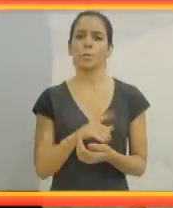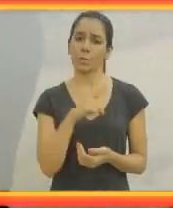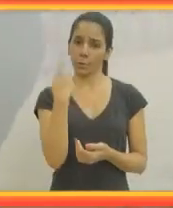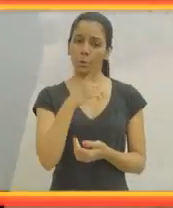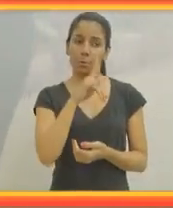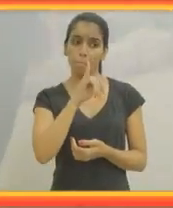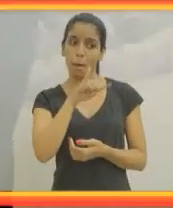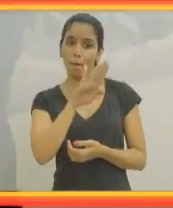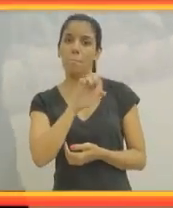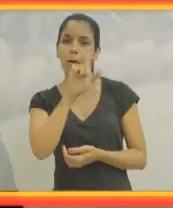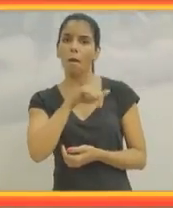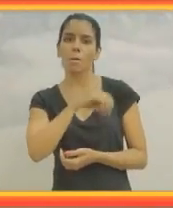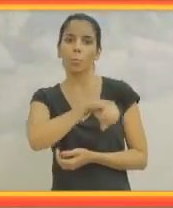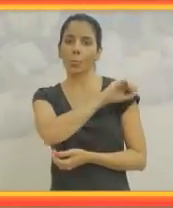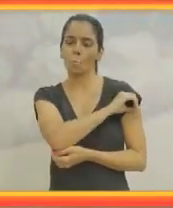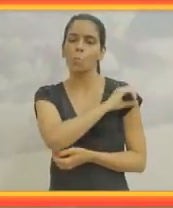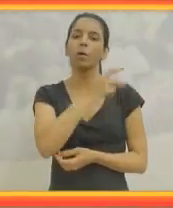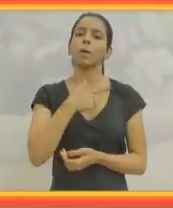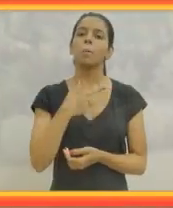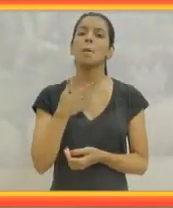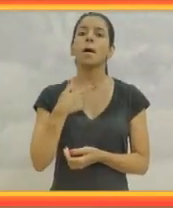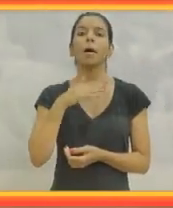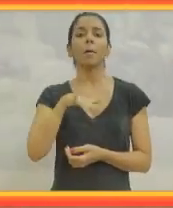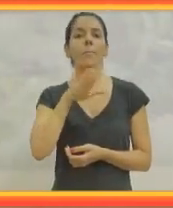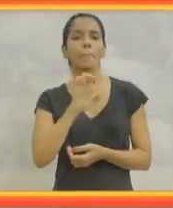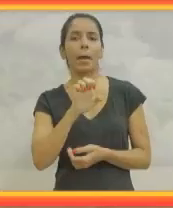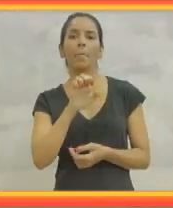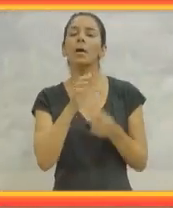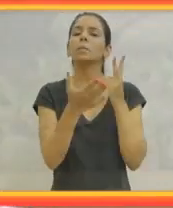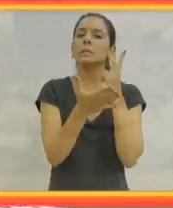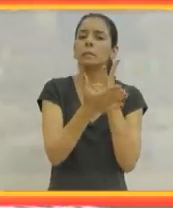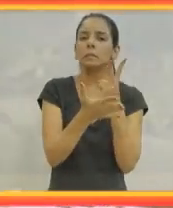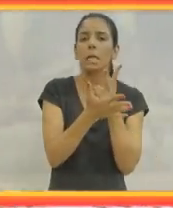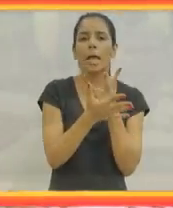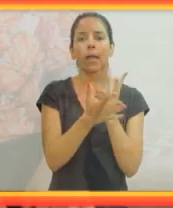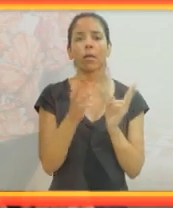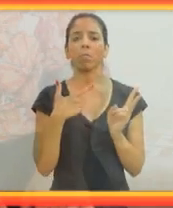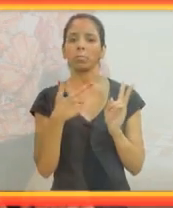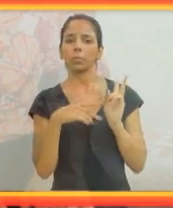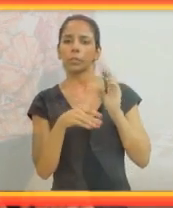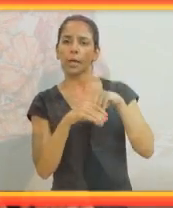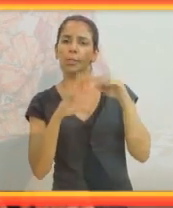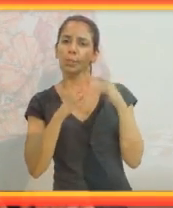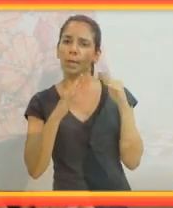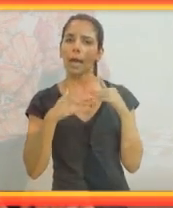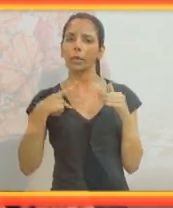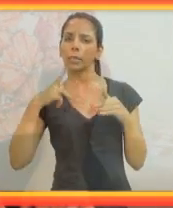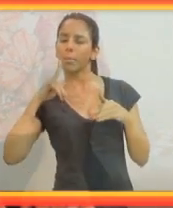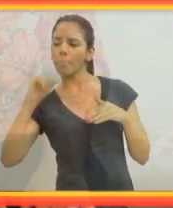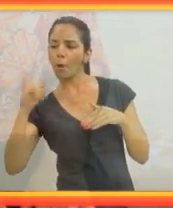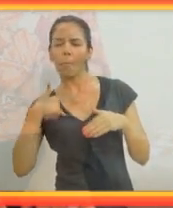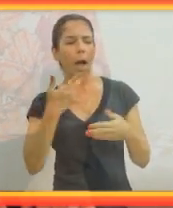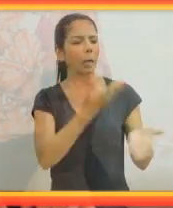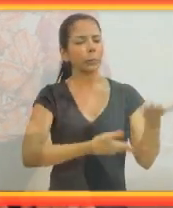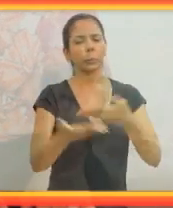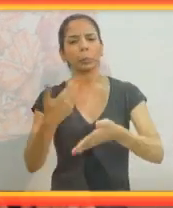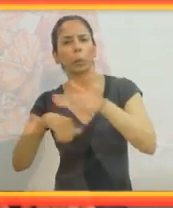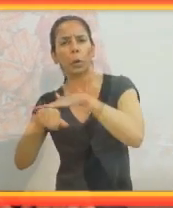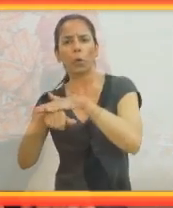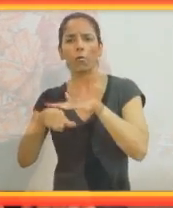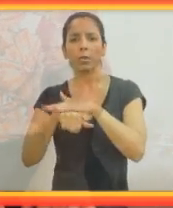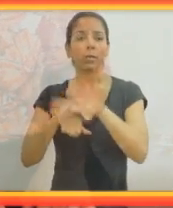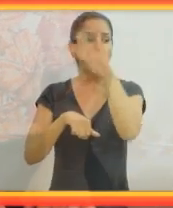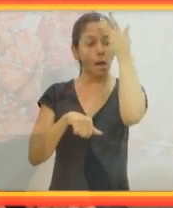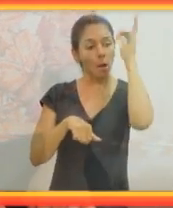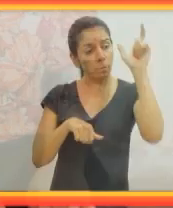totalmente analfabetos. Mas minha mãe sempre dentro de casa e o meu pai muito extrovertido. Conversa com um, conversa com outro, fala a história da família. Aí alguém parece que